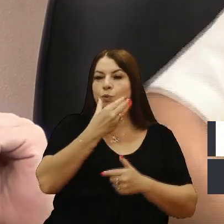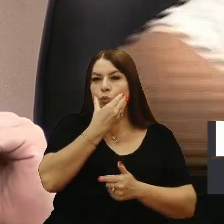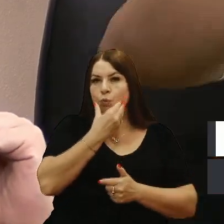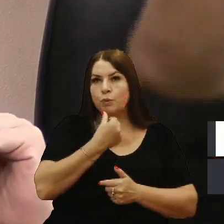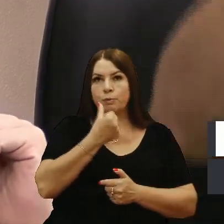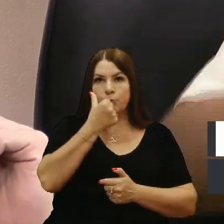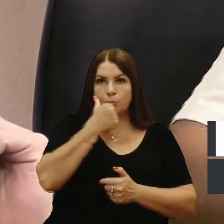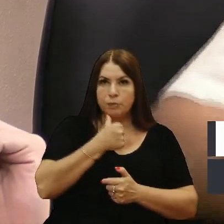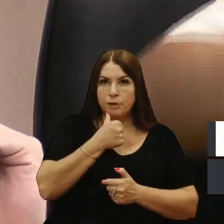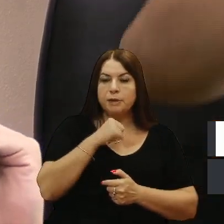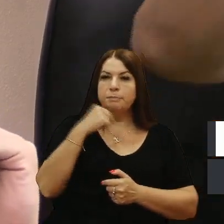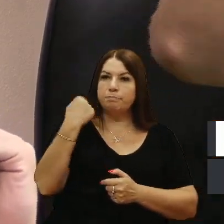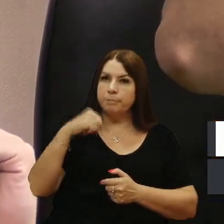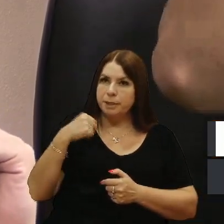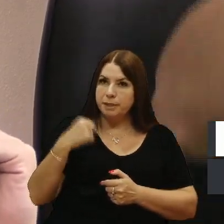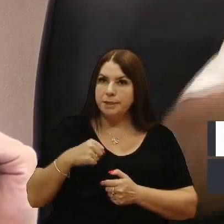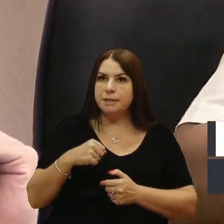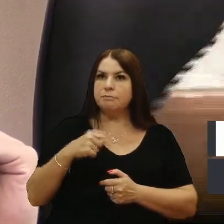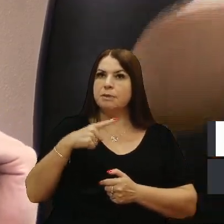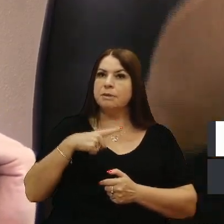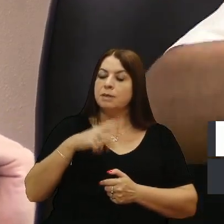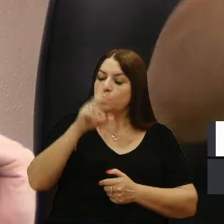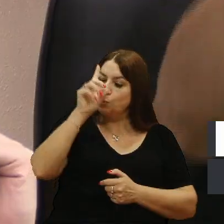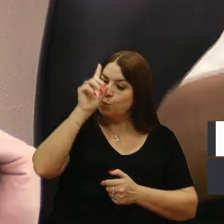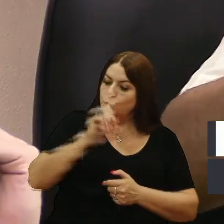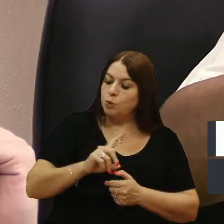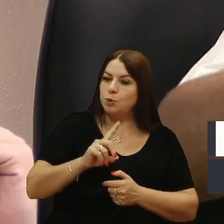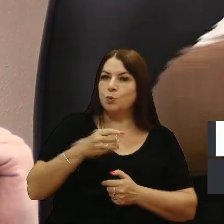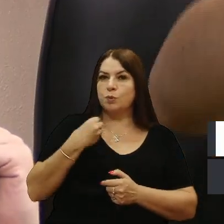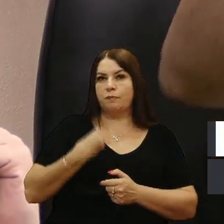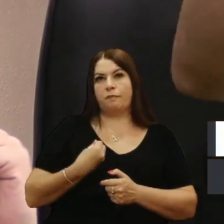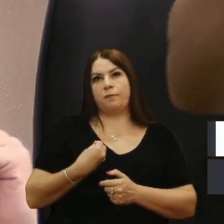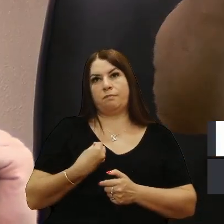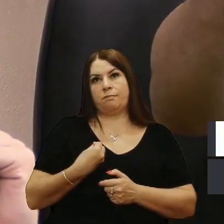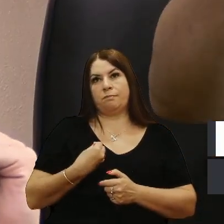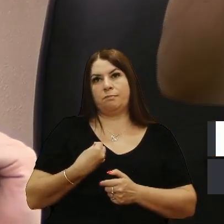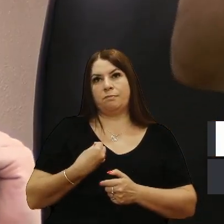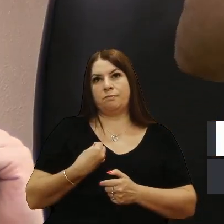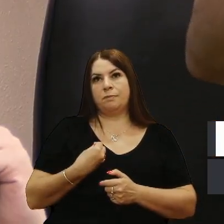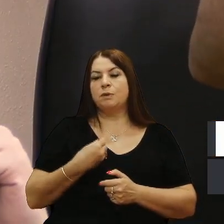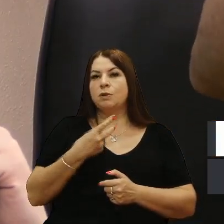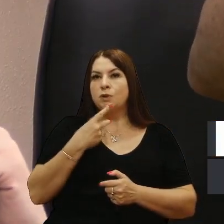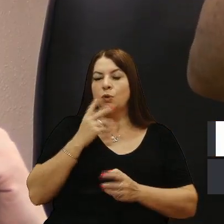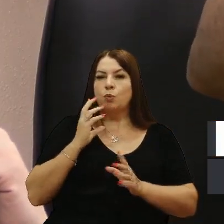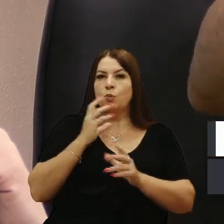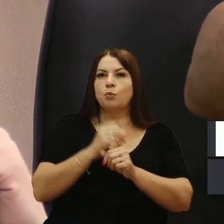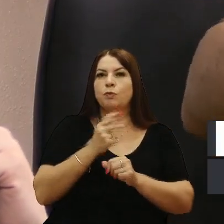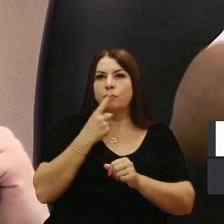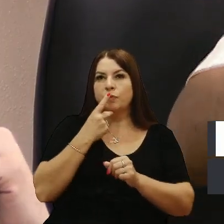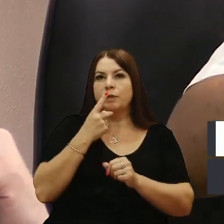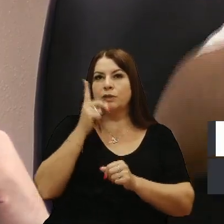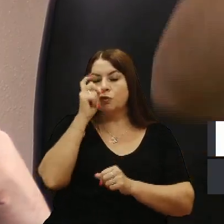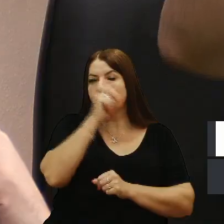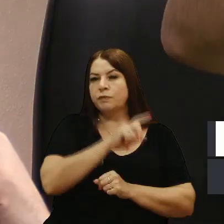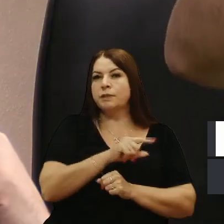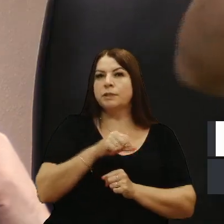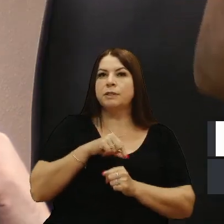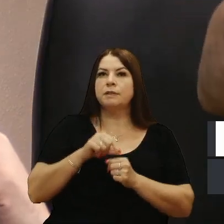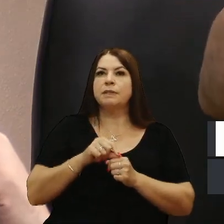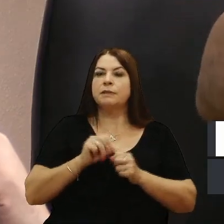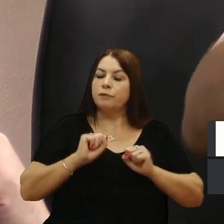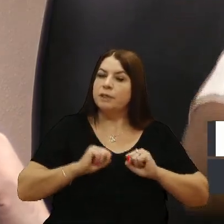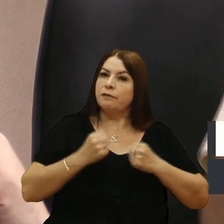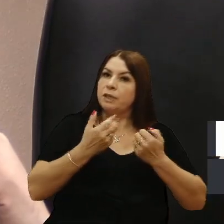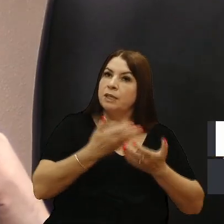trabalhadoras precisam ter direito a viver. E concluo dizendo, é difícil muitas vezes a gente ter que